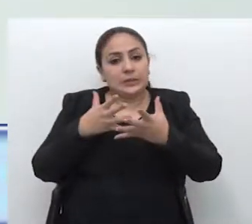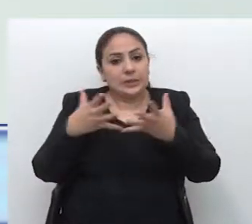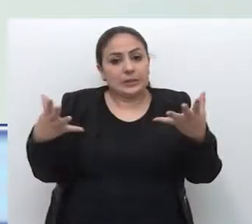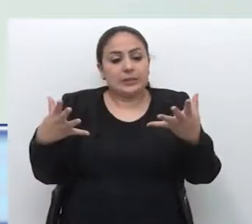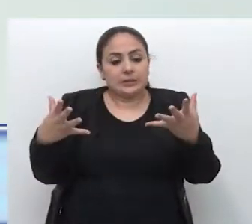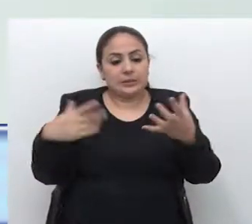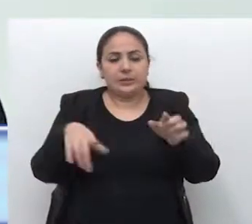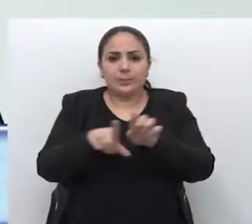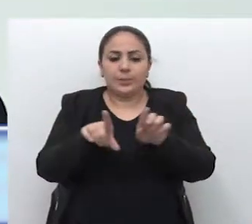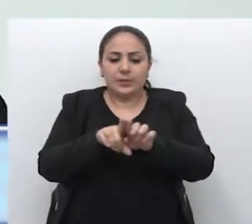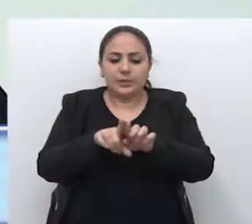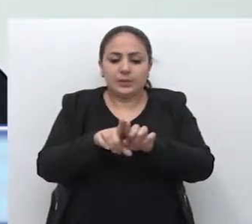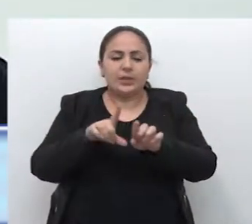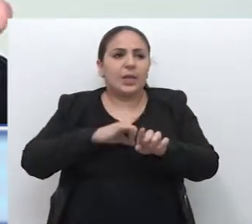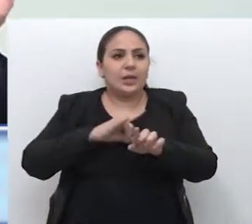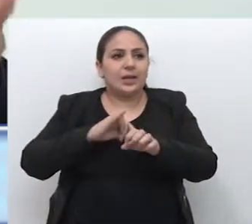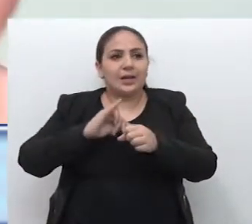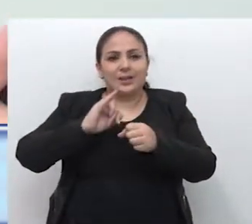que têm